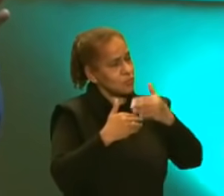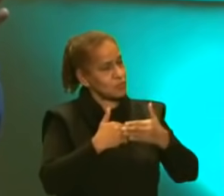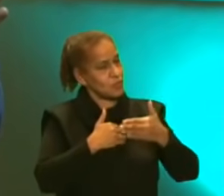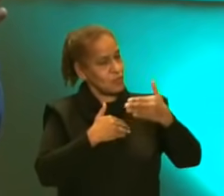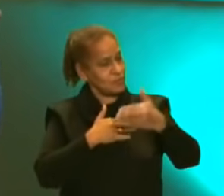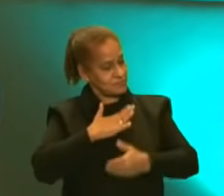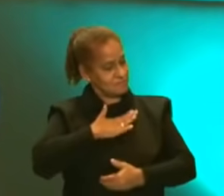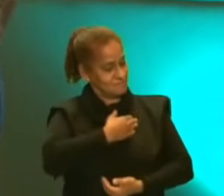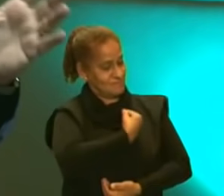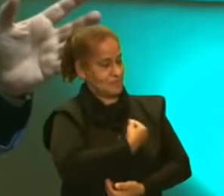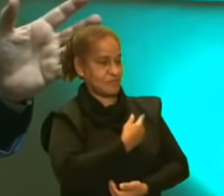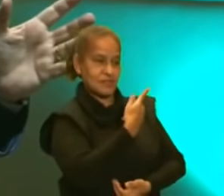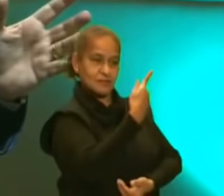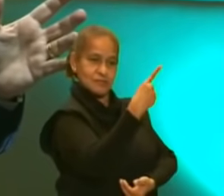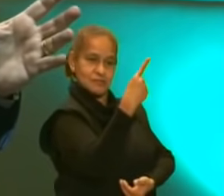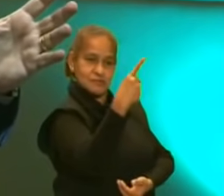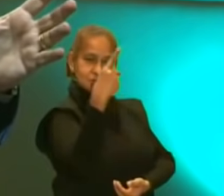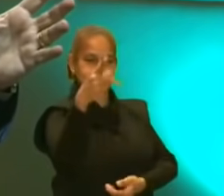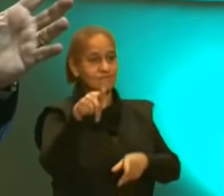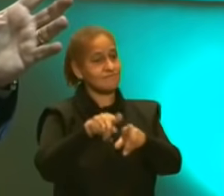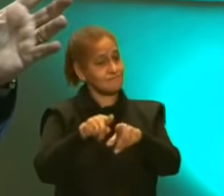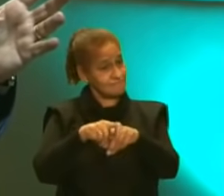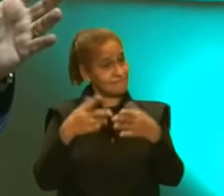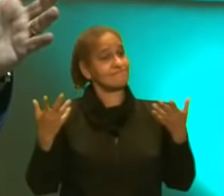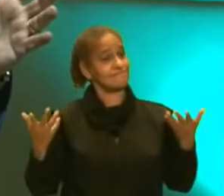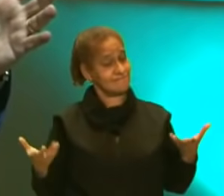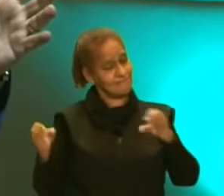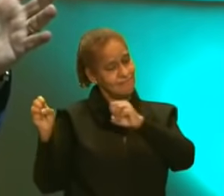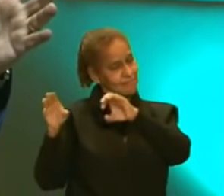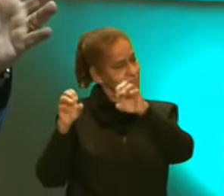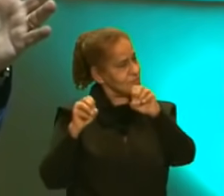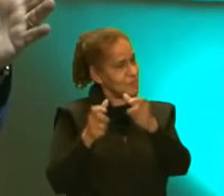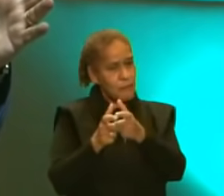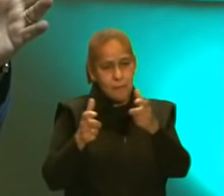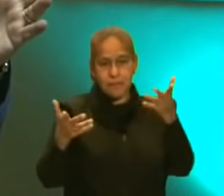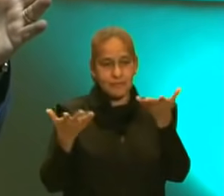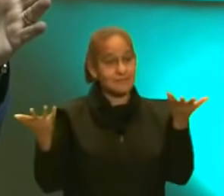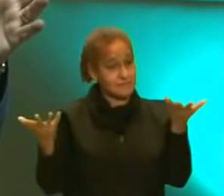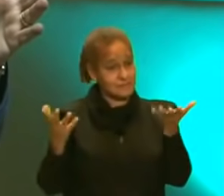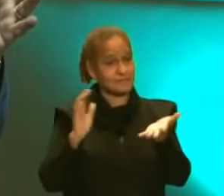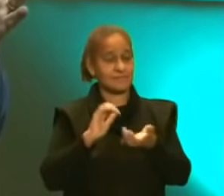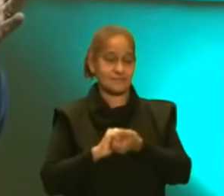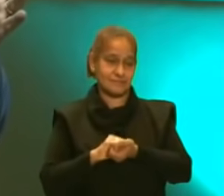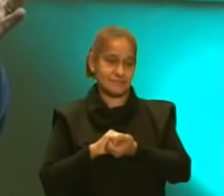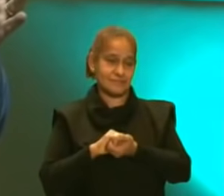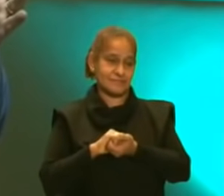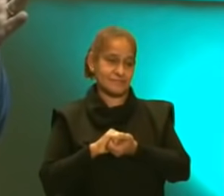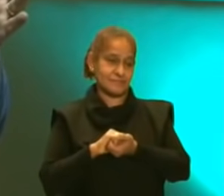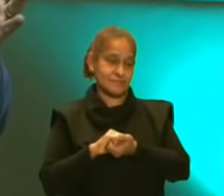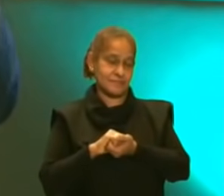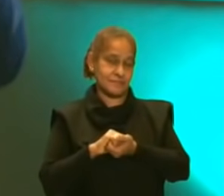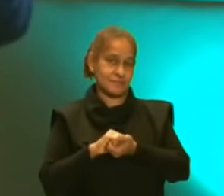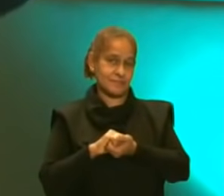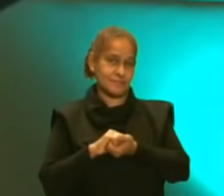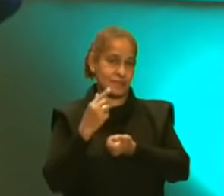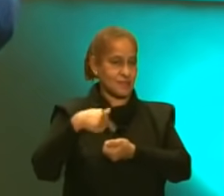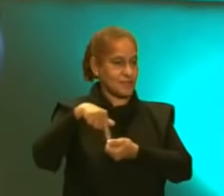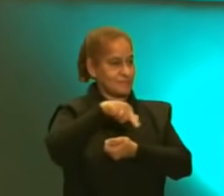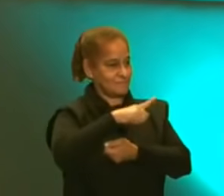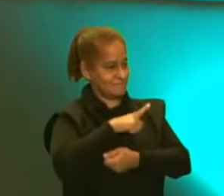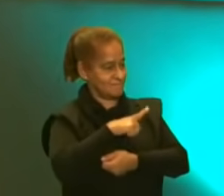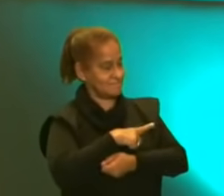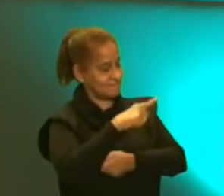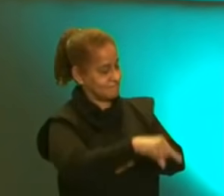Essa é a grande lição. Mas nós temos uma